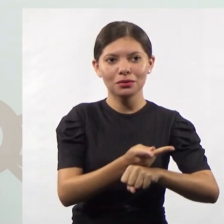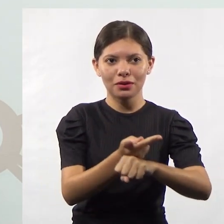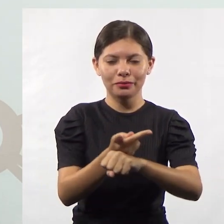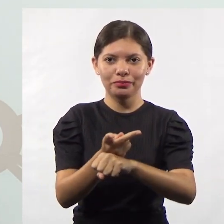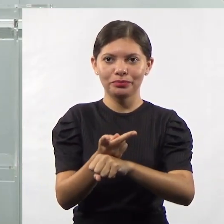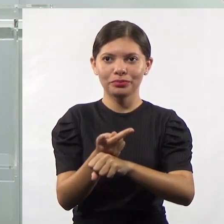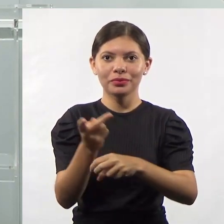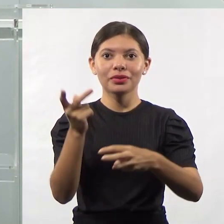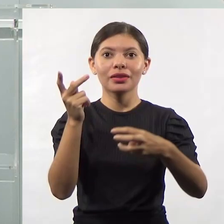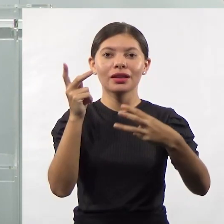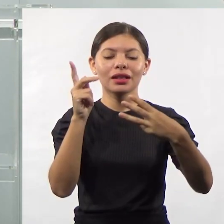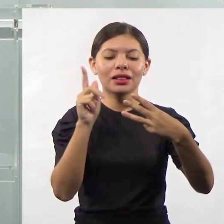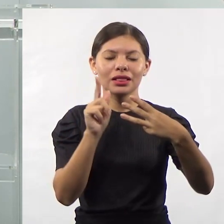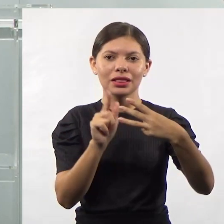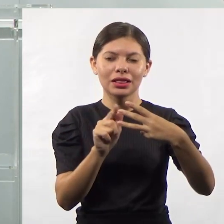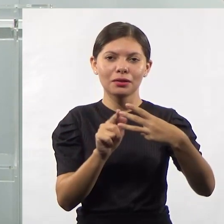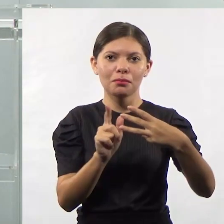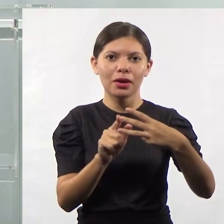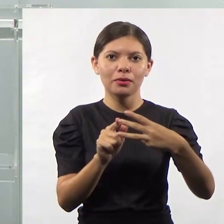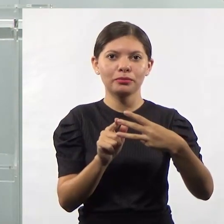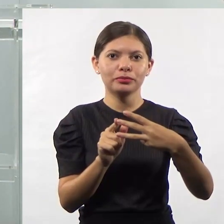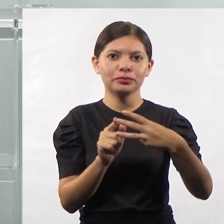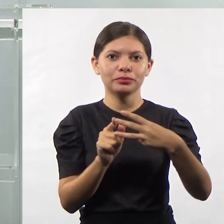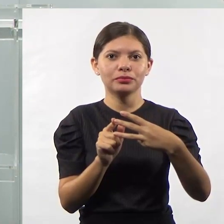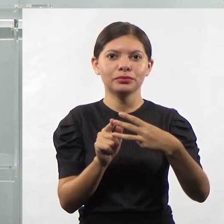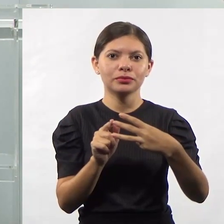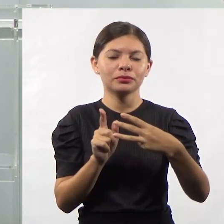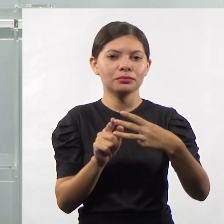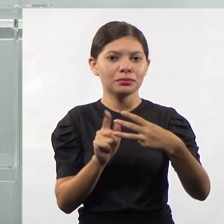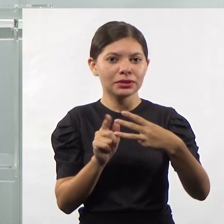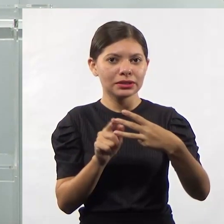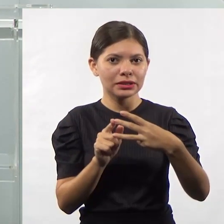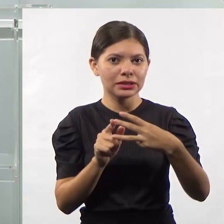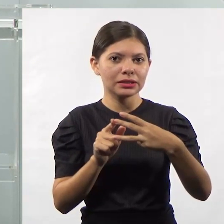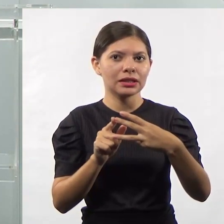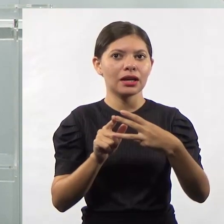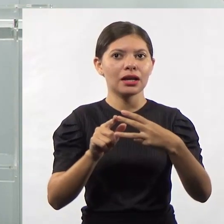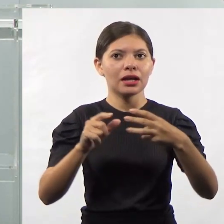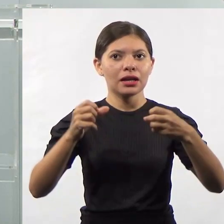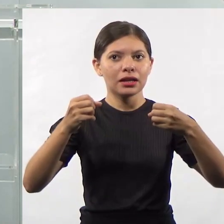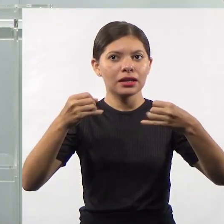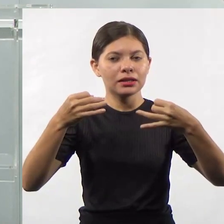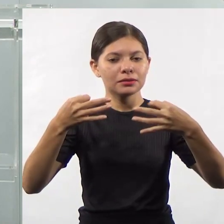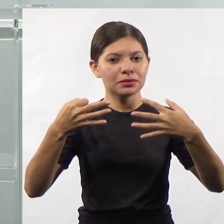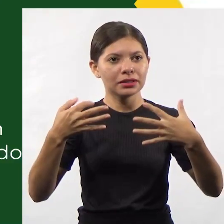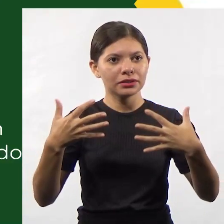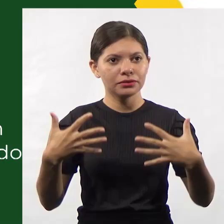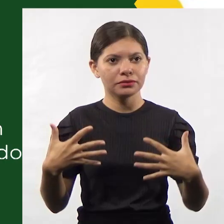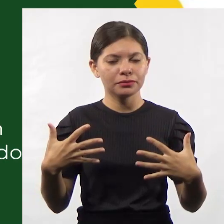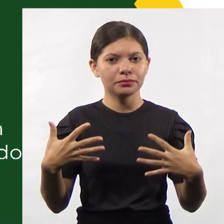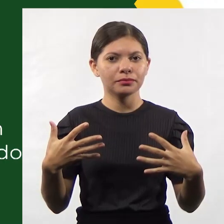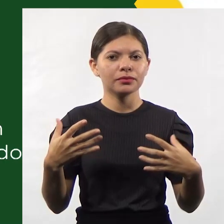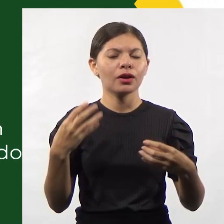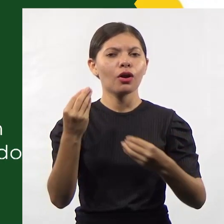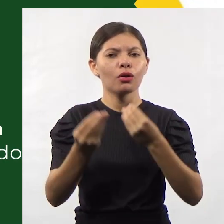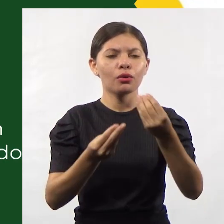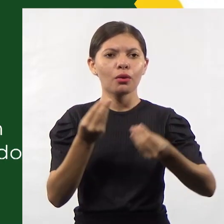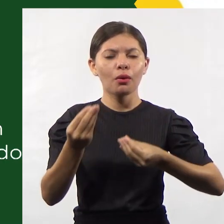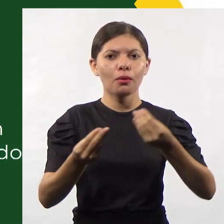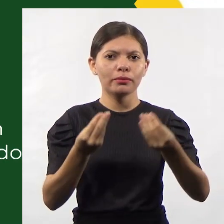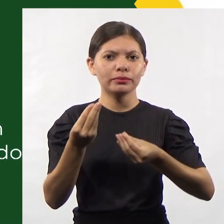tem também a pesquisa, que é a pesquisa explicativa. Como que é a pesquisa explicativa? A